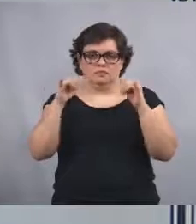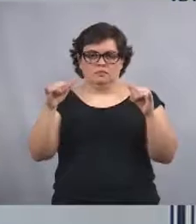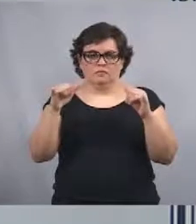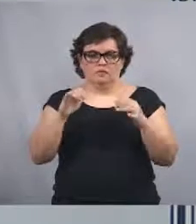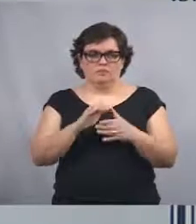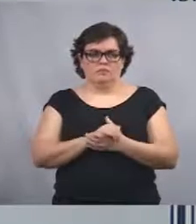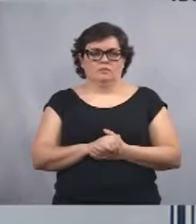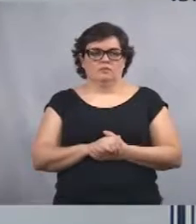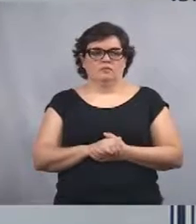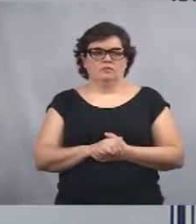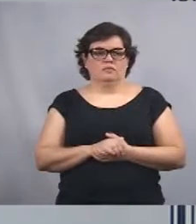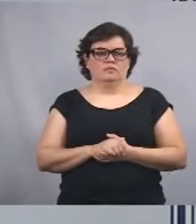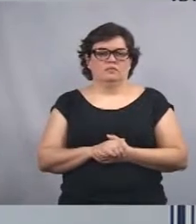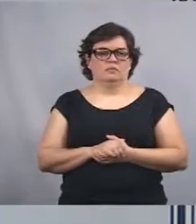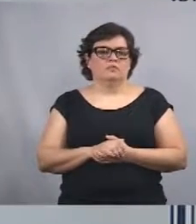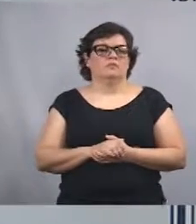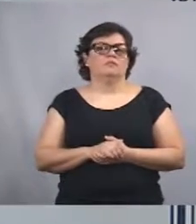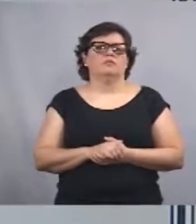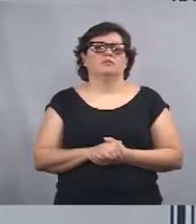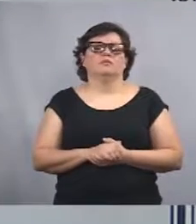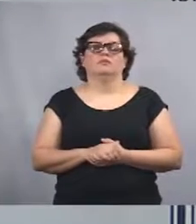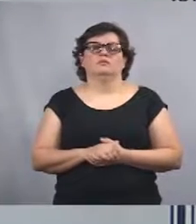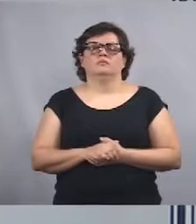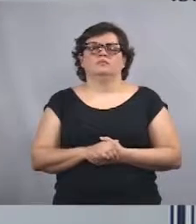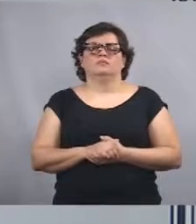do texto aqui.